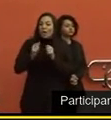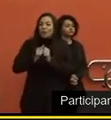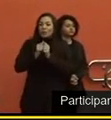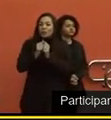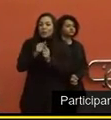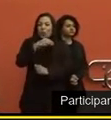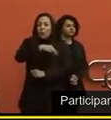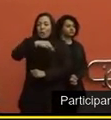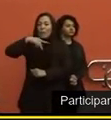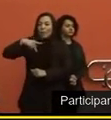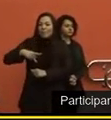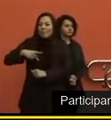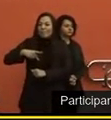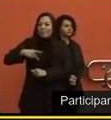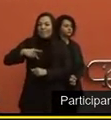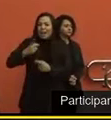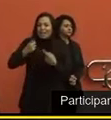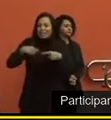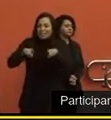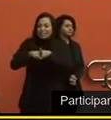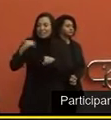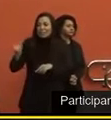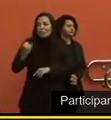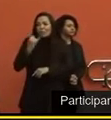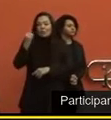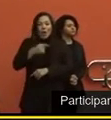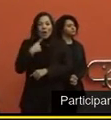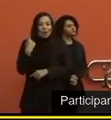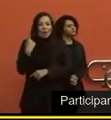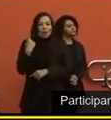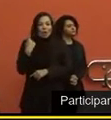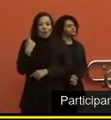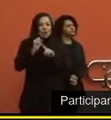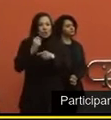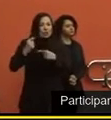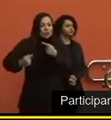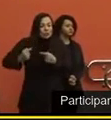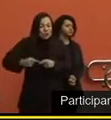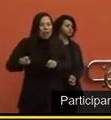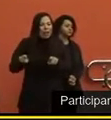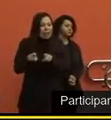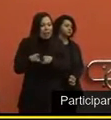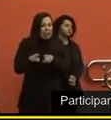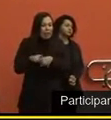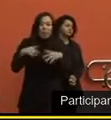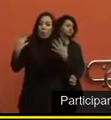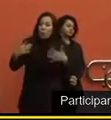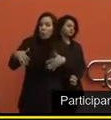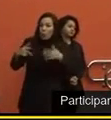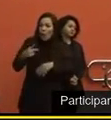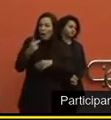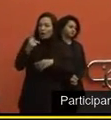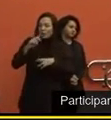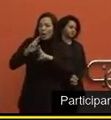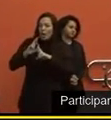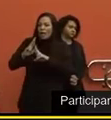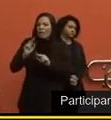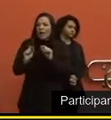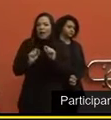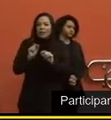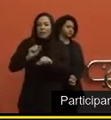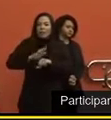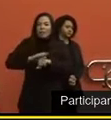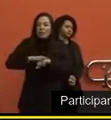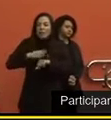uma instituição de indiscutível relevância em nosso ambiente sociopolítico. De modo correlato à sua relevância, ainda se